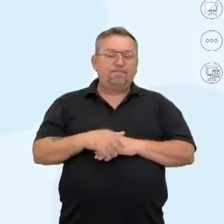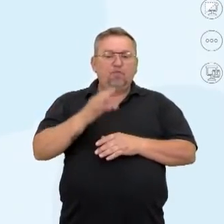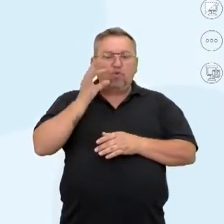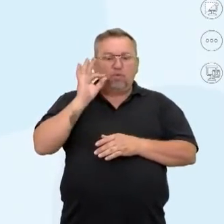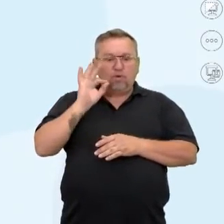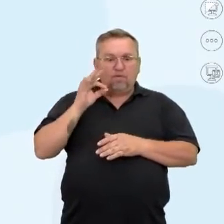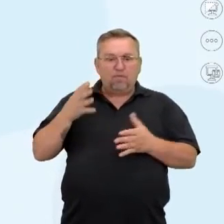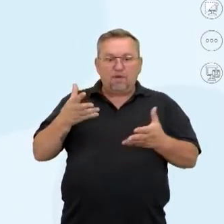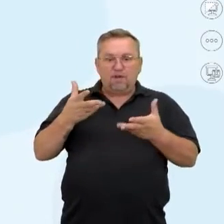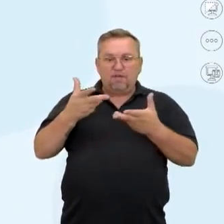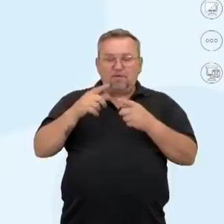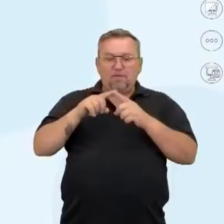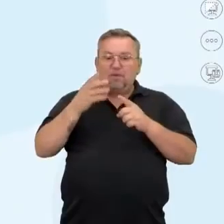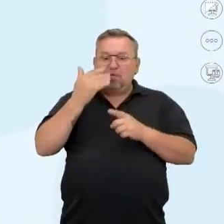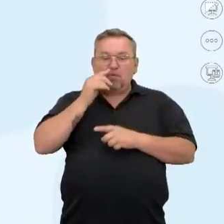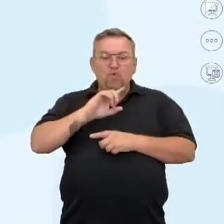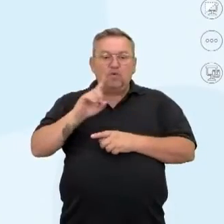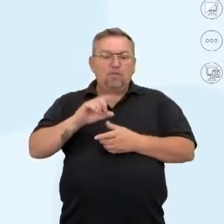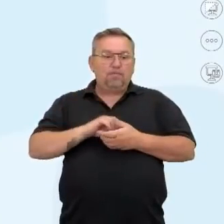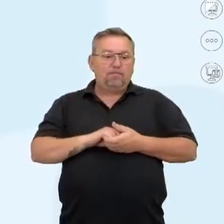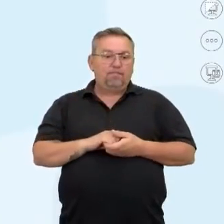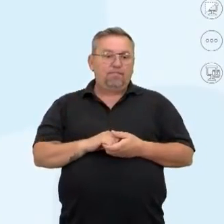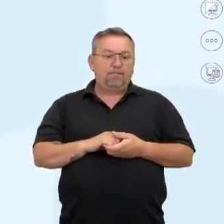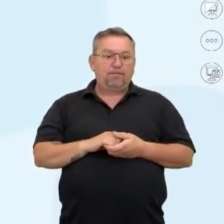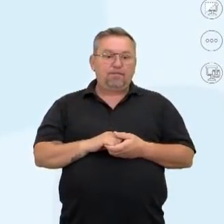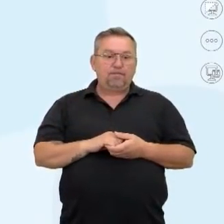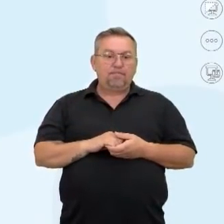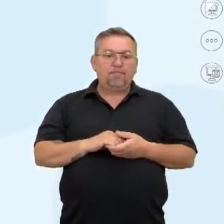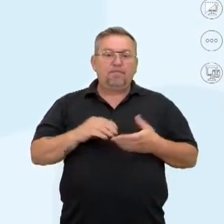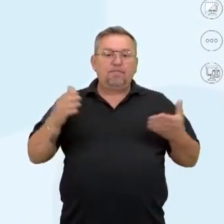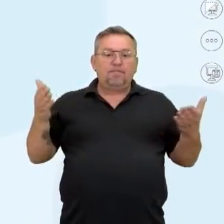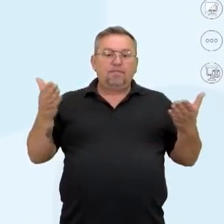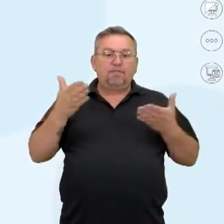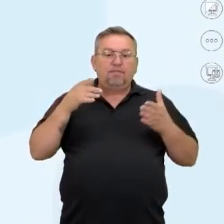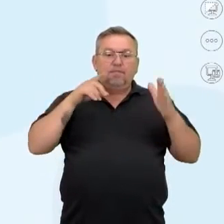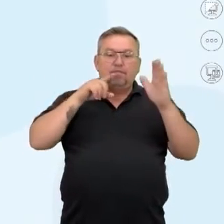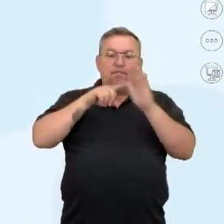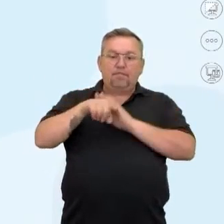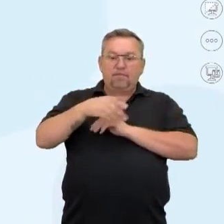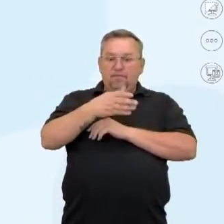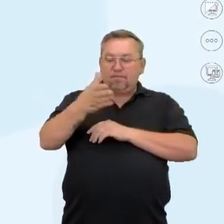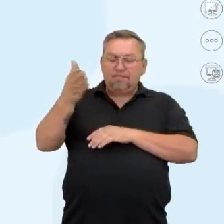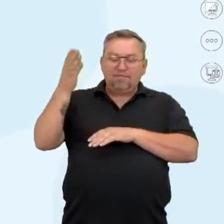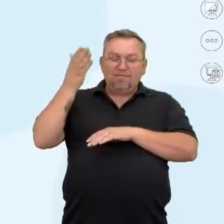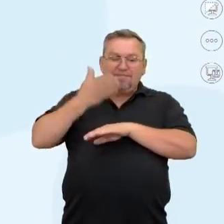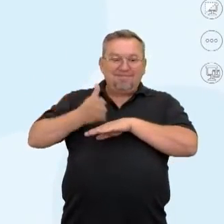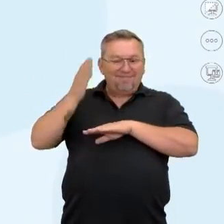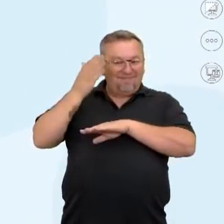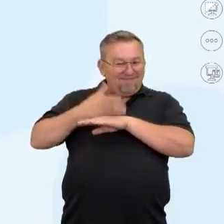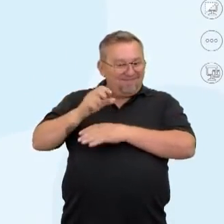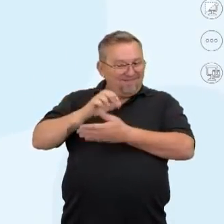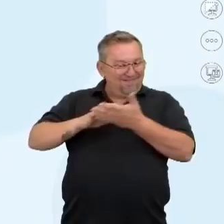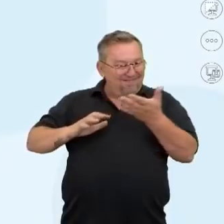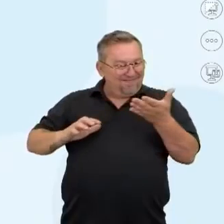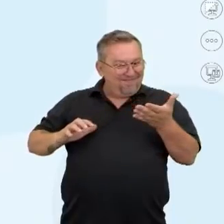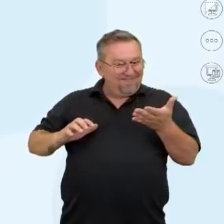Arena maravilhoso no hostel, mas não, tá? Vamos lá. Agora eu tenho aqui para vocês um exercício que a gente tem